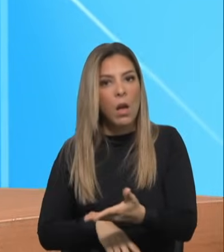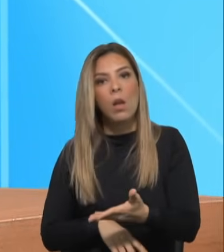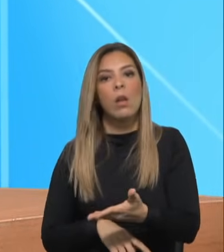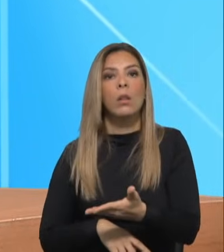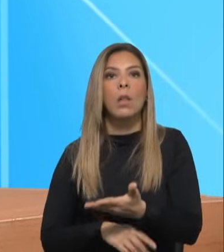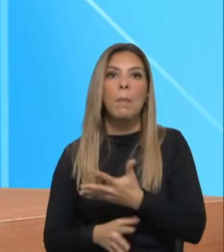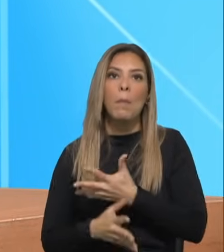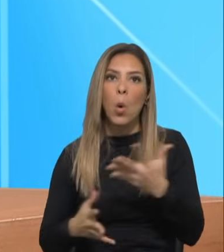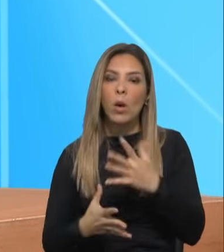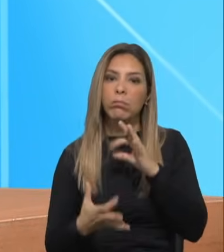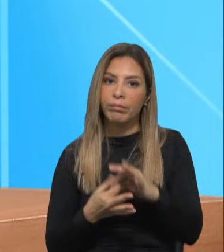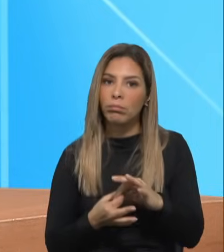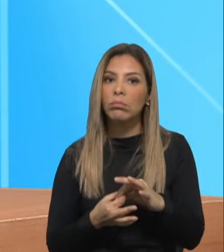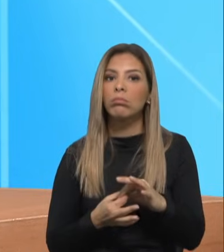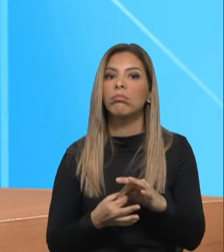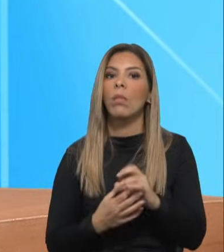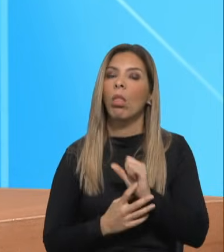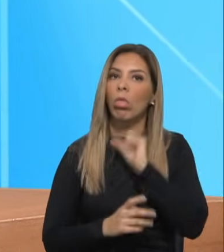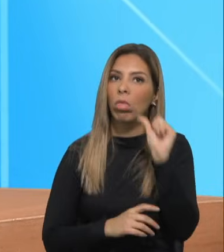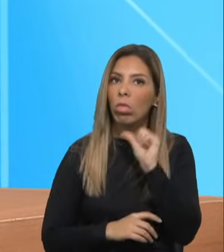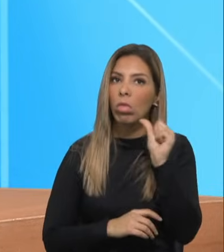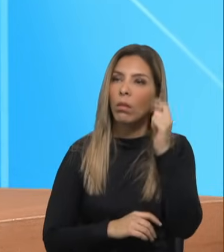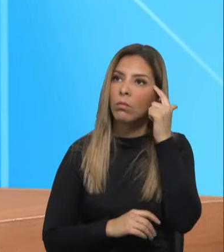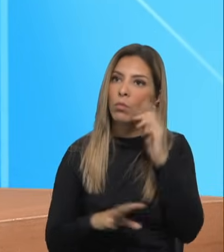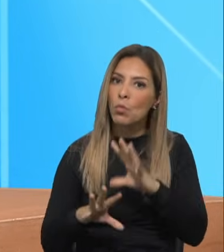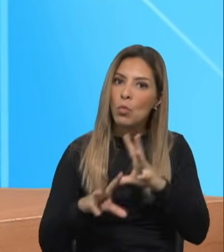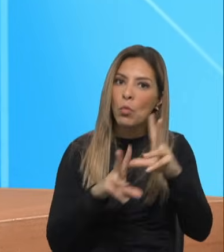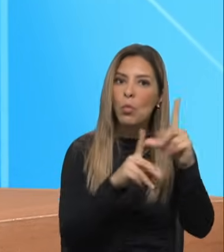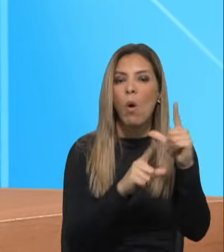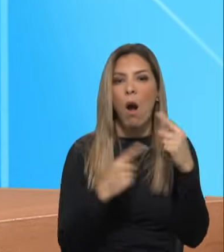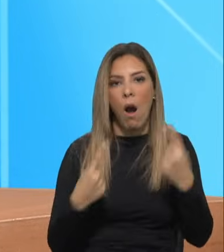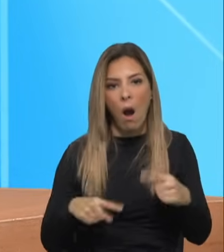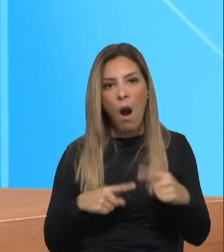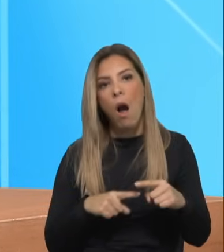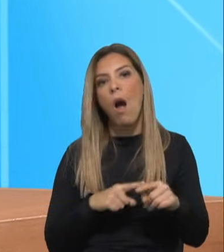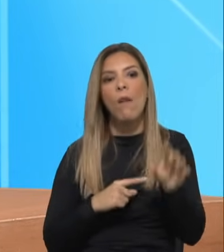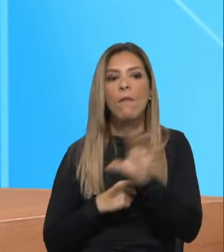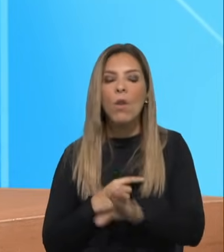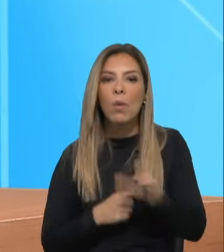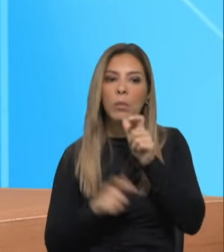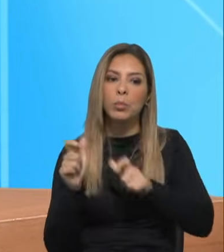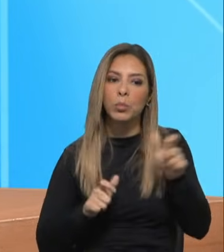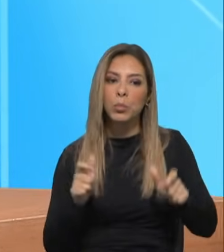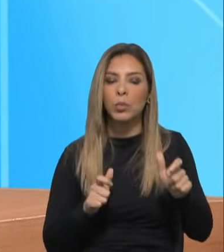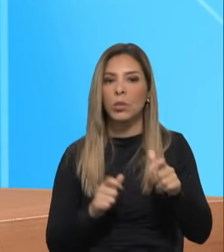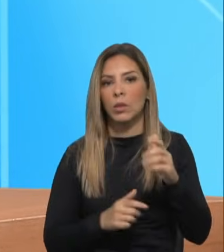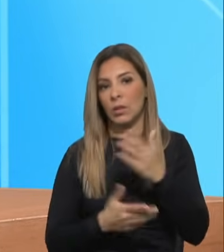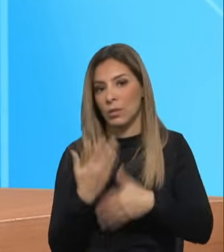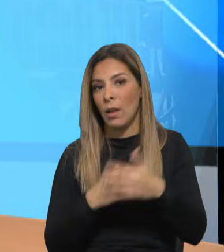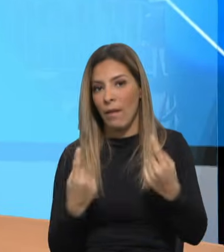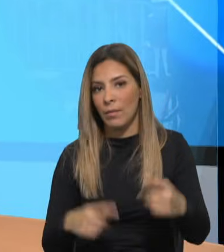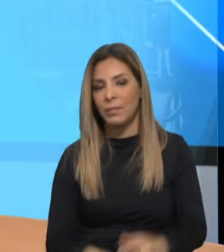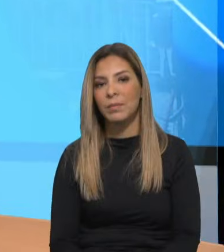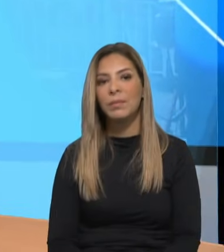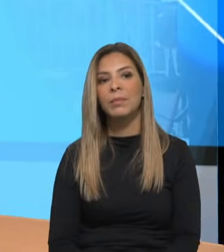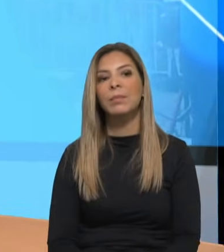e atualmente, vemos a crescer a sombra à volta das pessoas com deficiência. Este